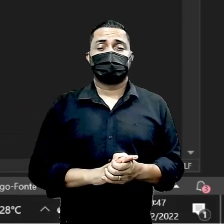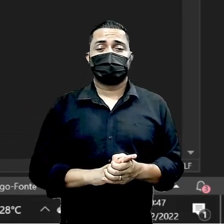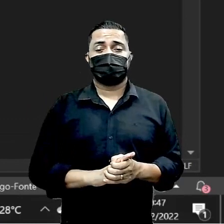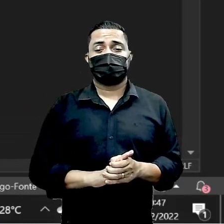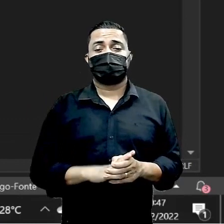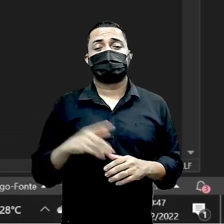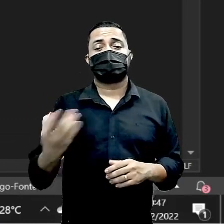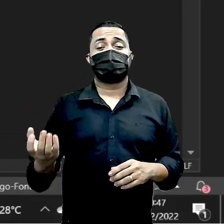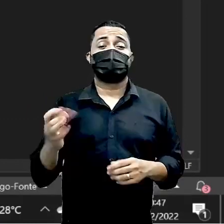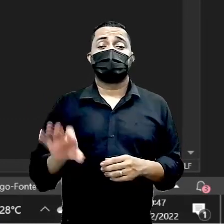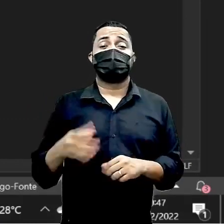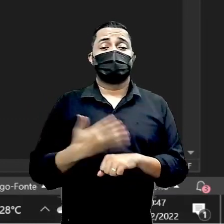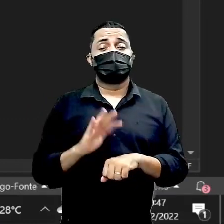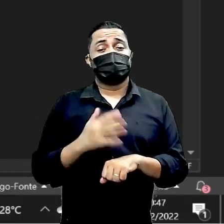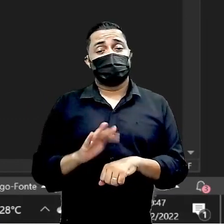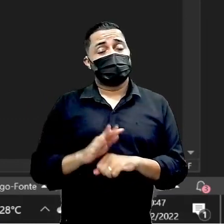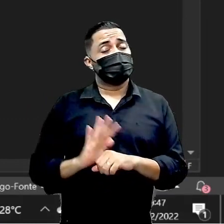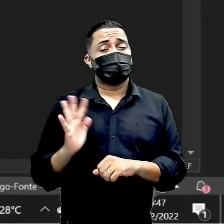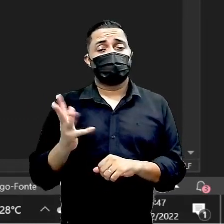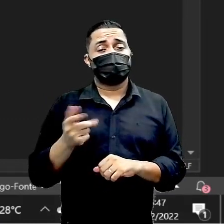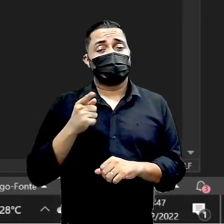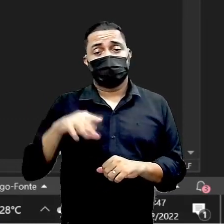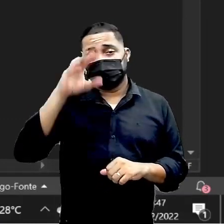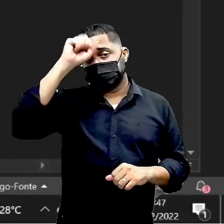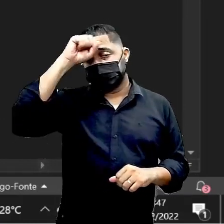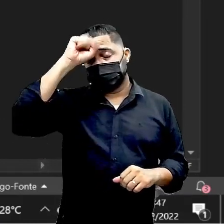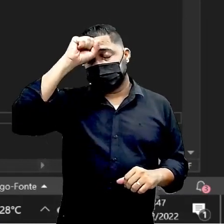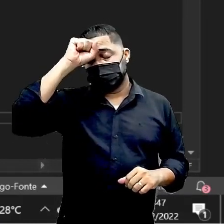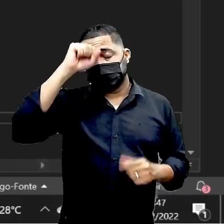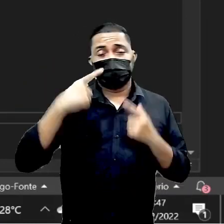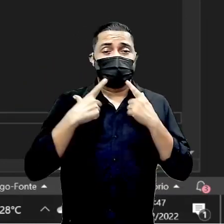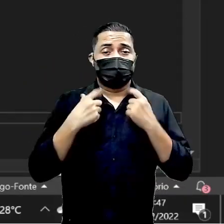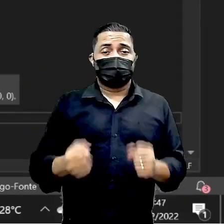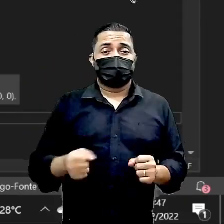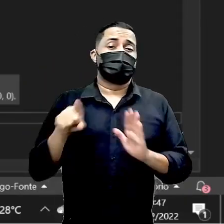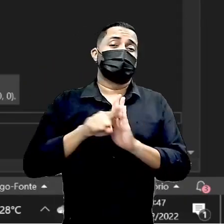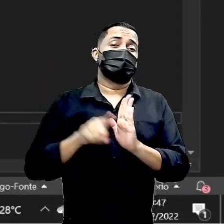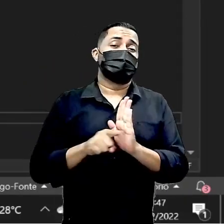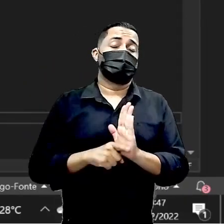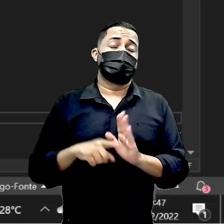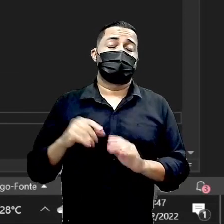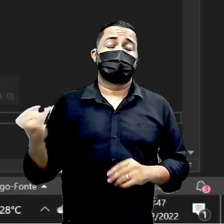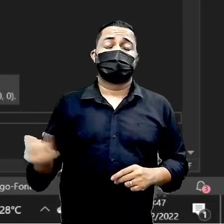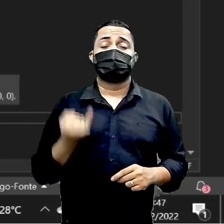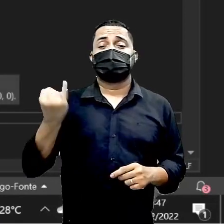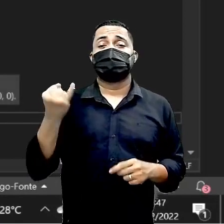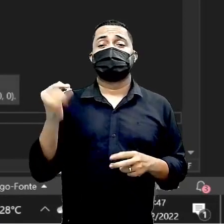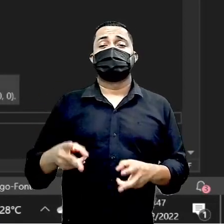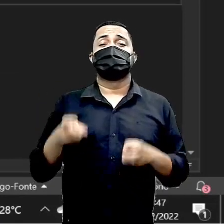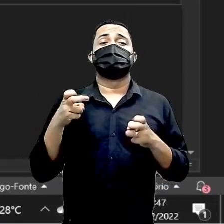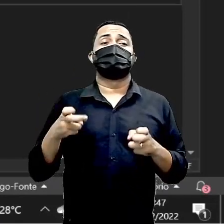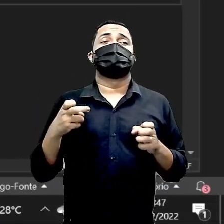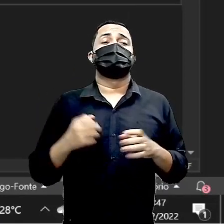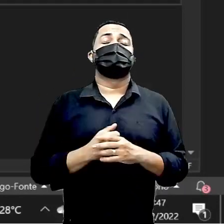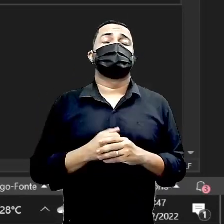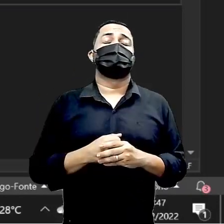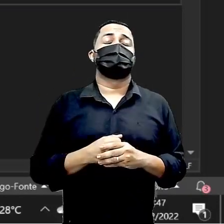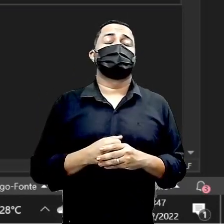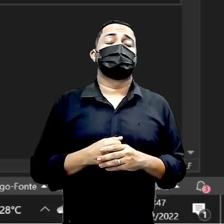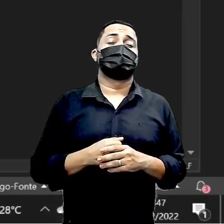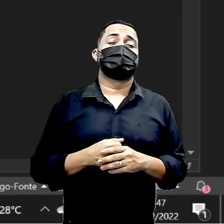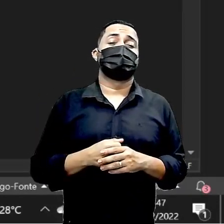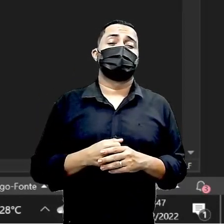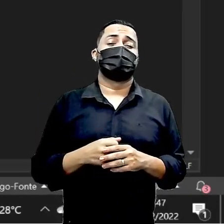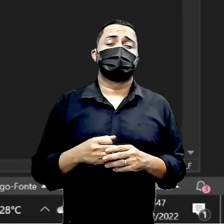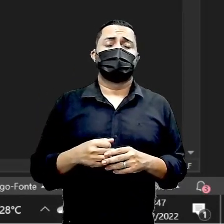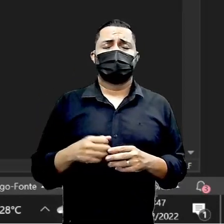você botar em prática aqui todo o seu aprendizado na linguagem de programação. E é importante até para se perceber, porque quando